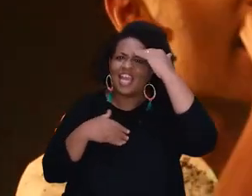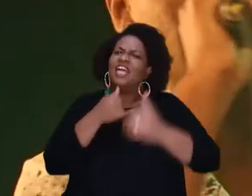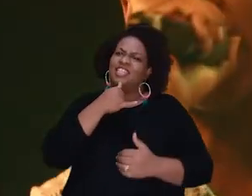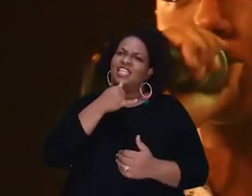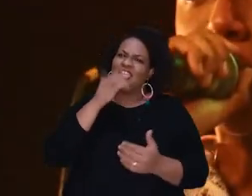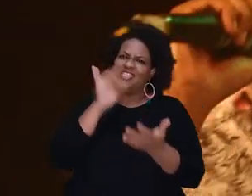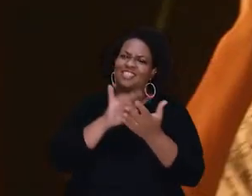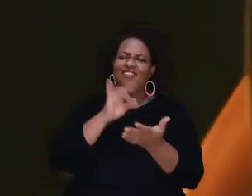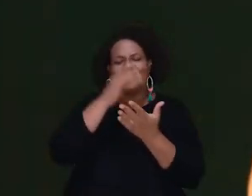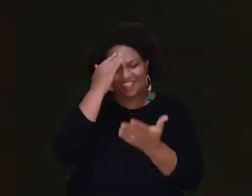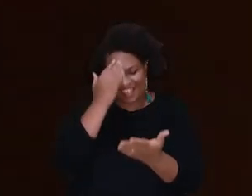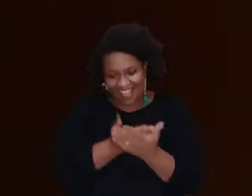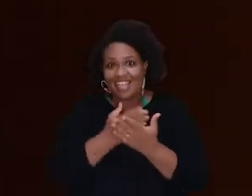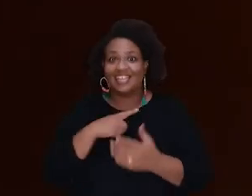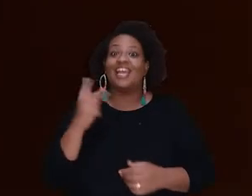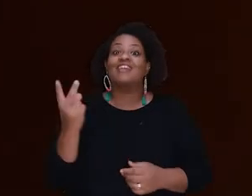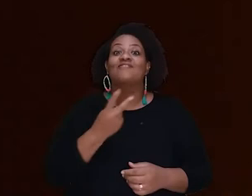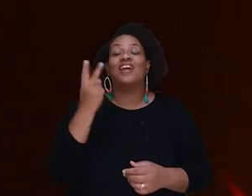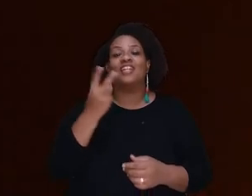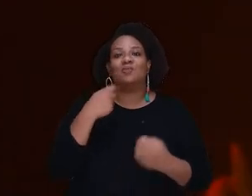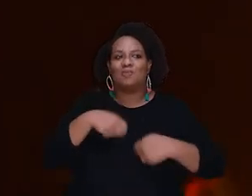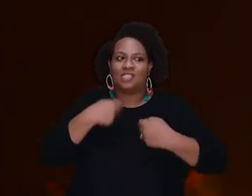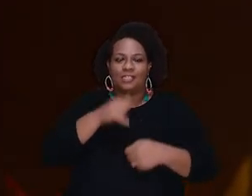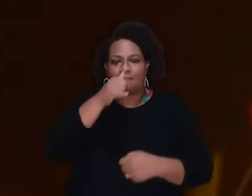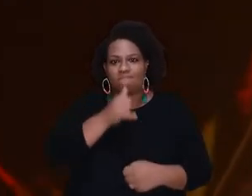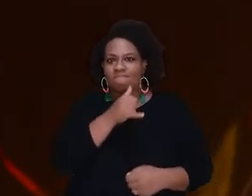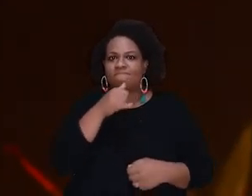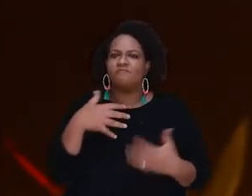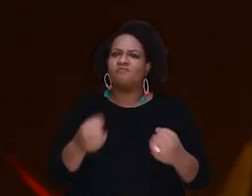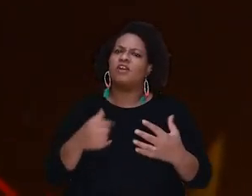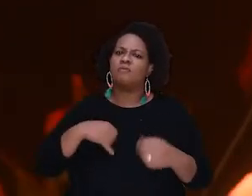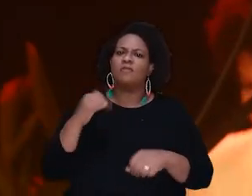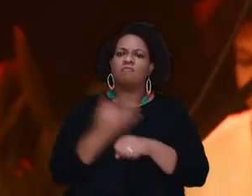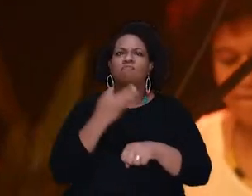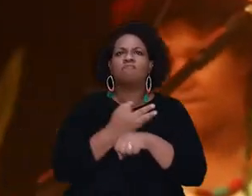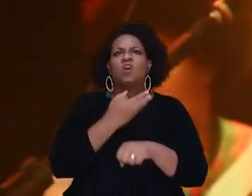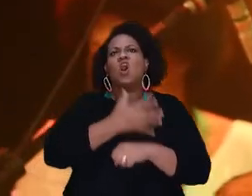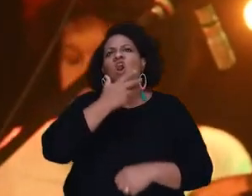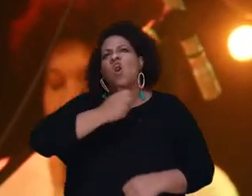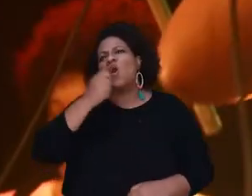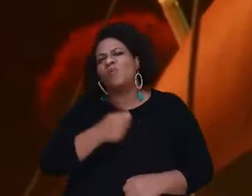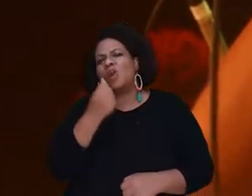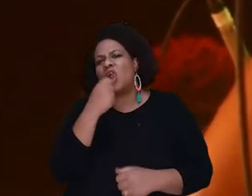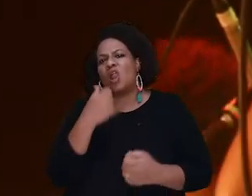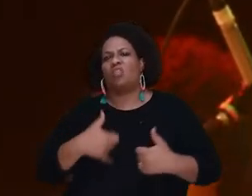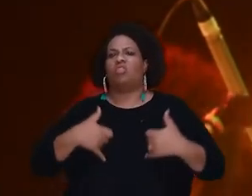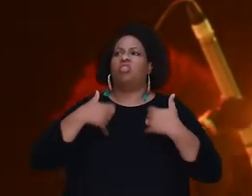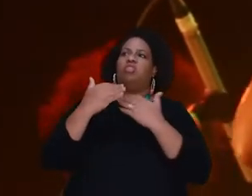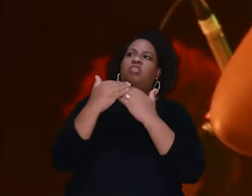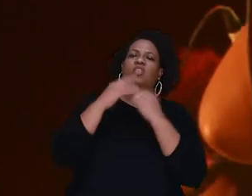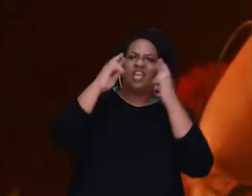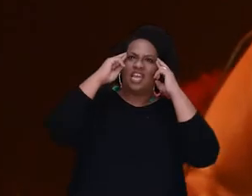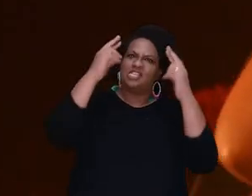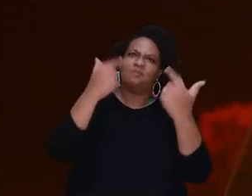minas eu agradeço. É triste, eu reconheço, ao saber que pra termos valor precisamos pagar um preço. Mas vamos pagar, sem aturar